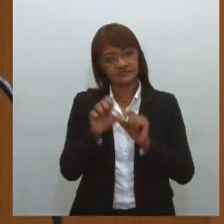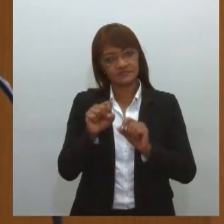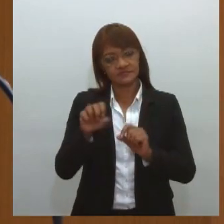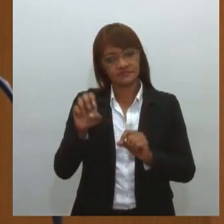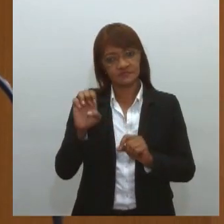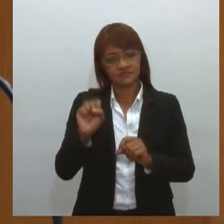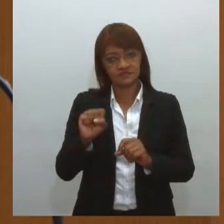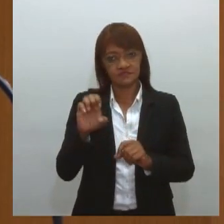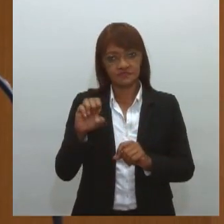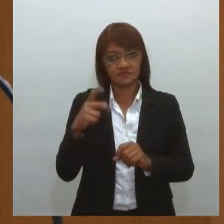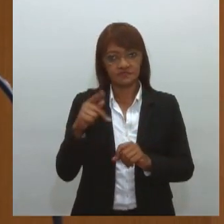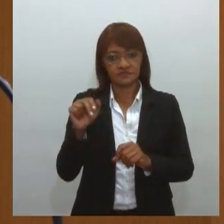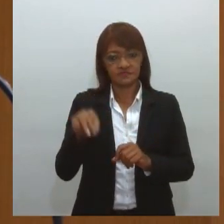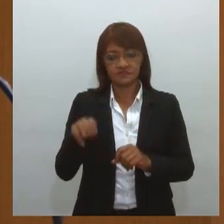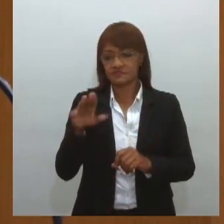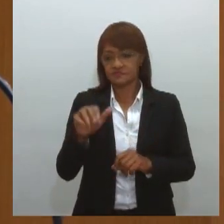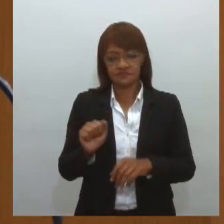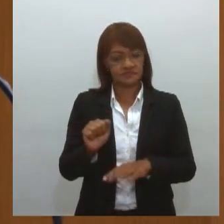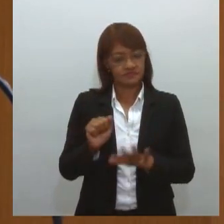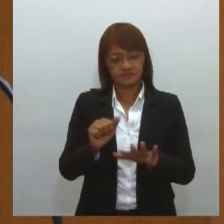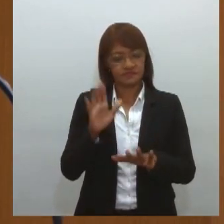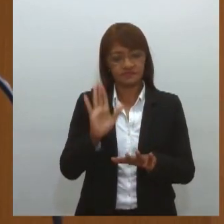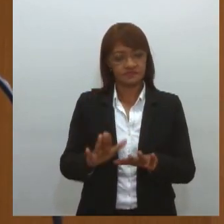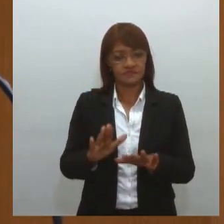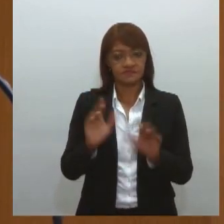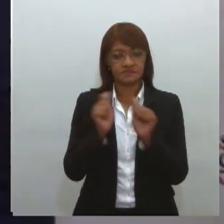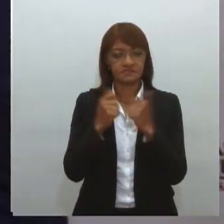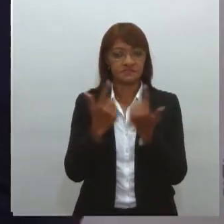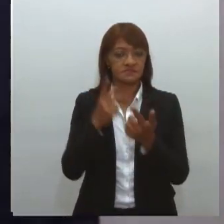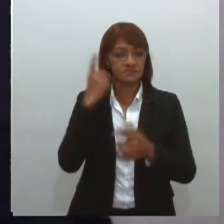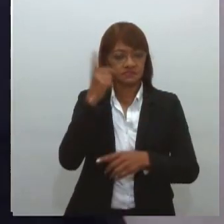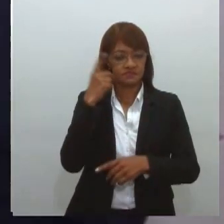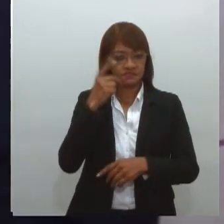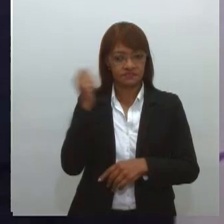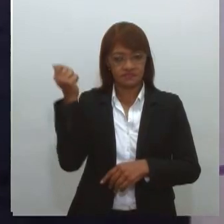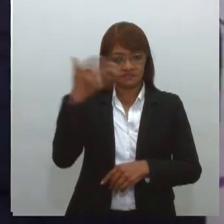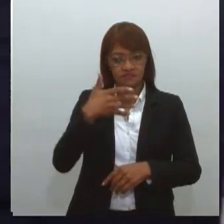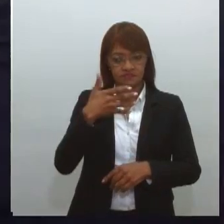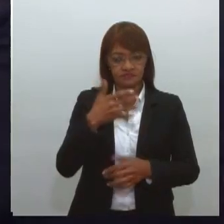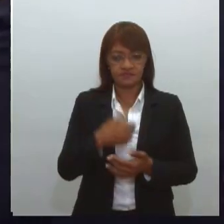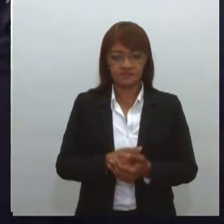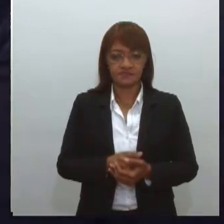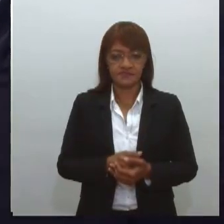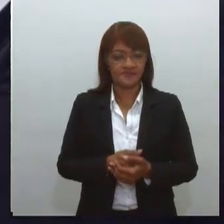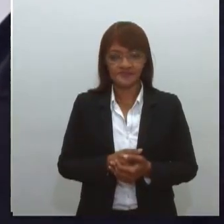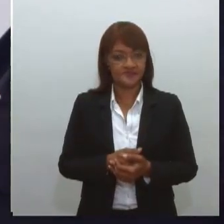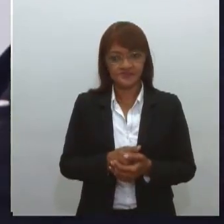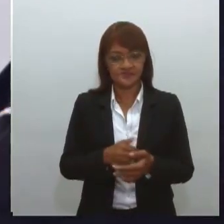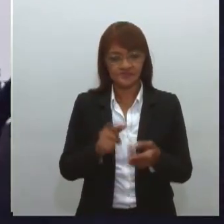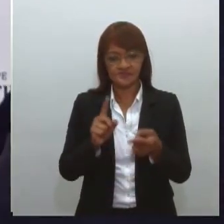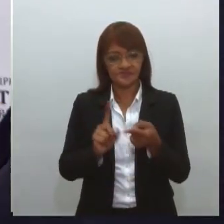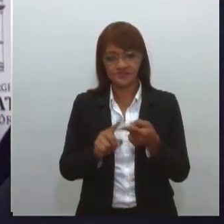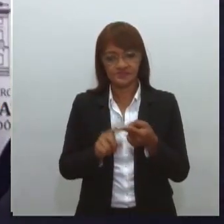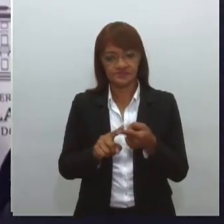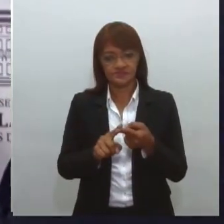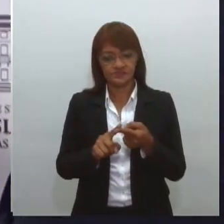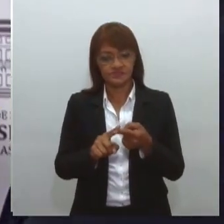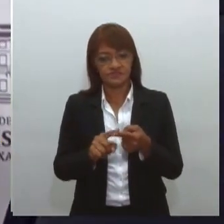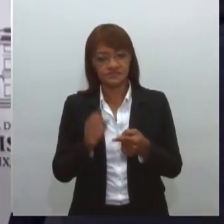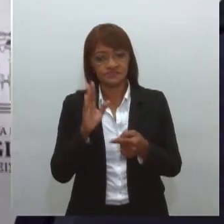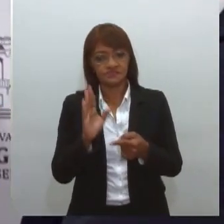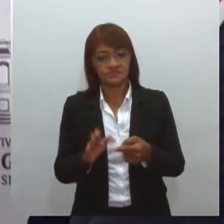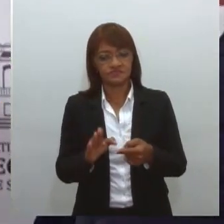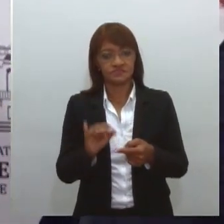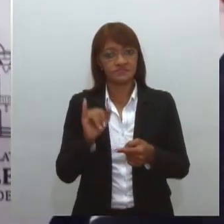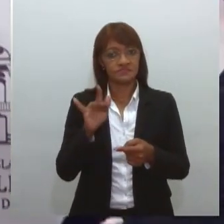destacados pela líder da oposição na Alese, a deputada Linda Brasil. O manifesto dos alunos e alunas do IFES, né,